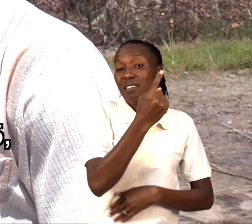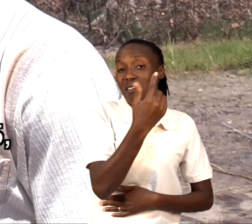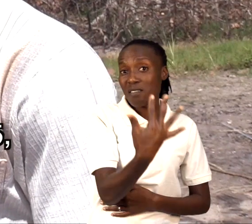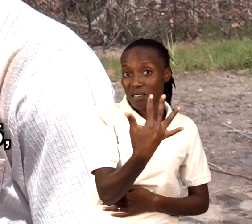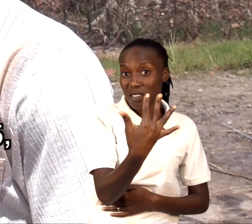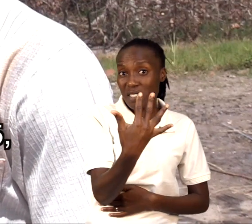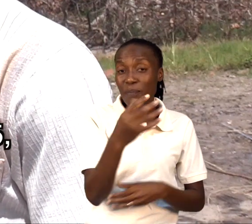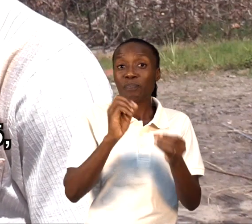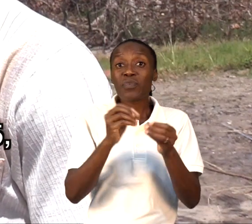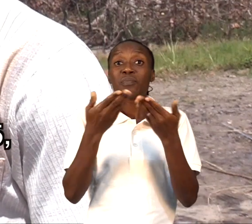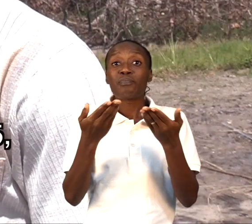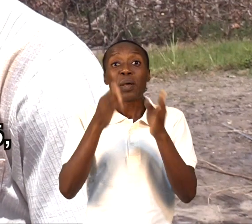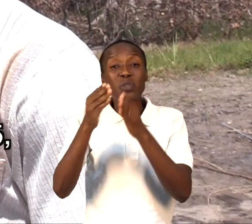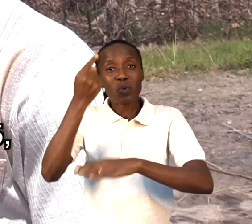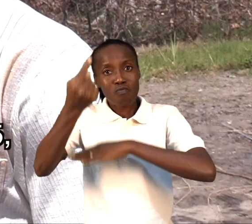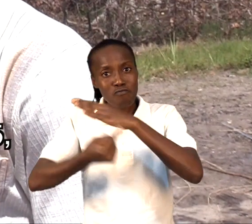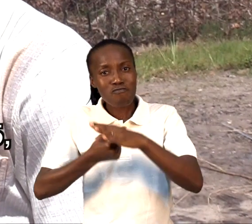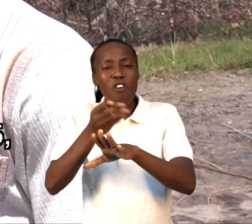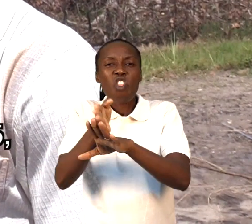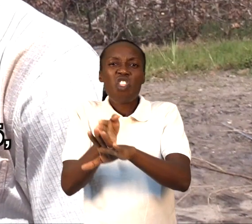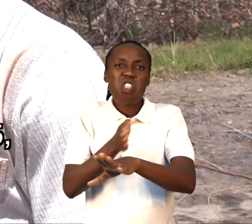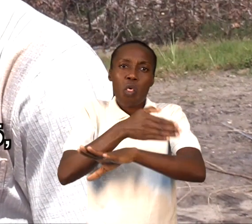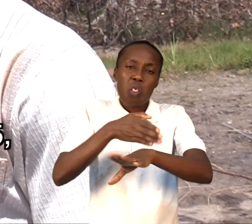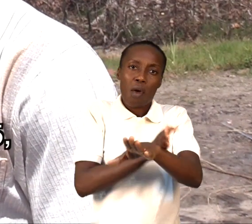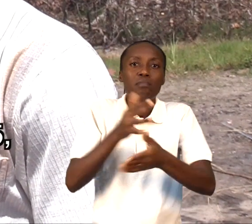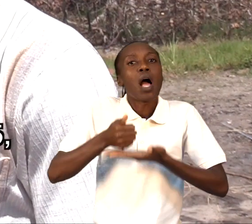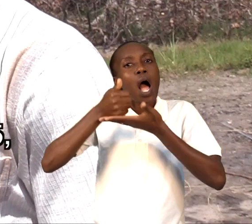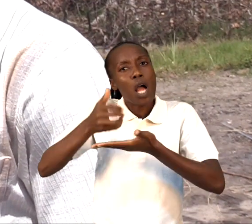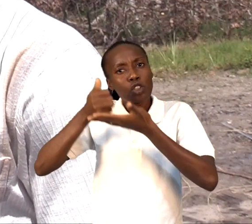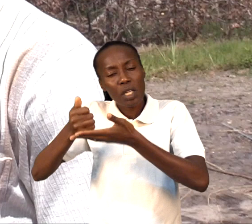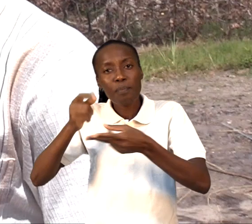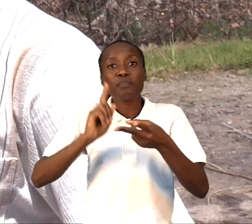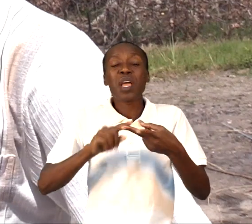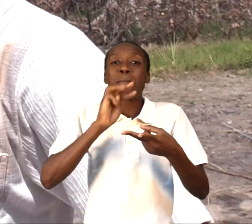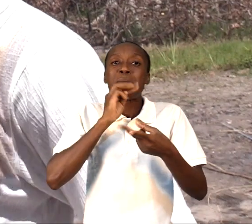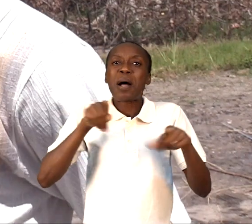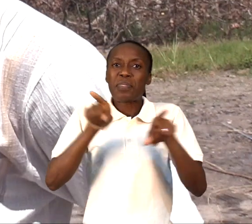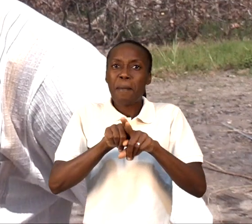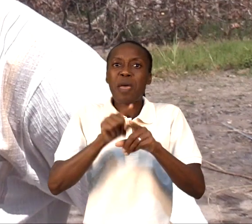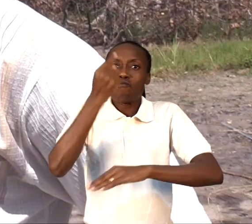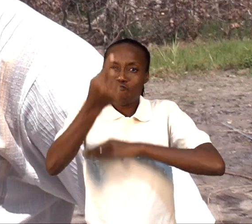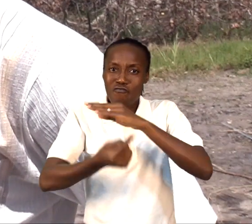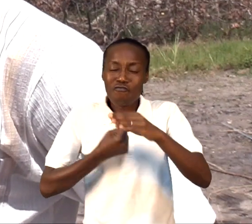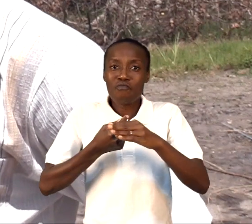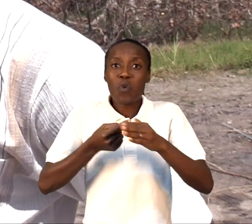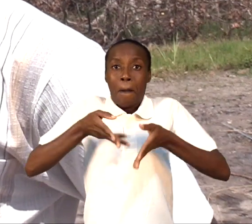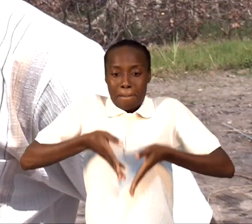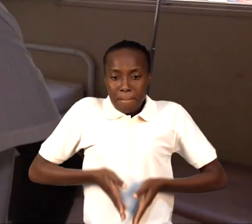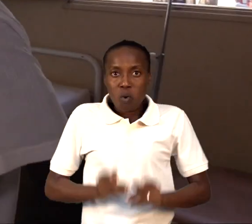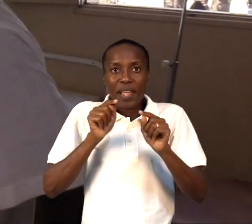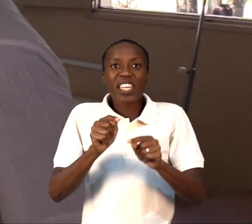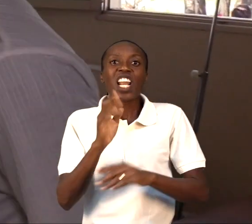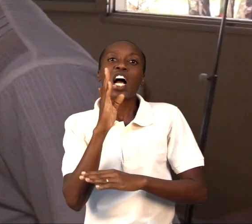assim a trabalhar, ali mesmo, nesse dia 15. Atendemos os feridos, atendemos também uma mãe no